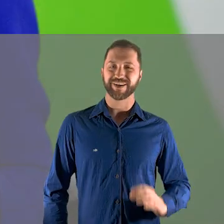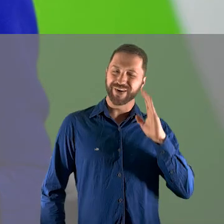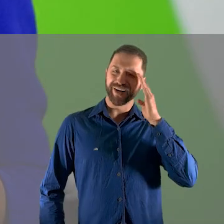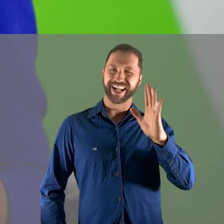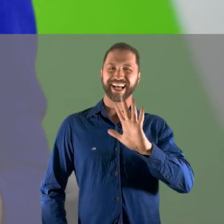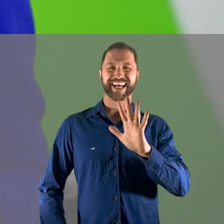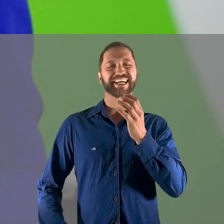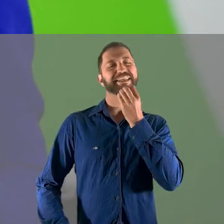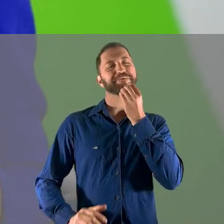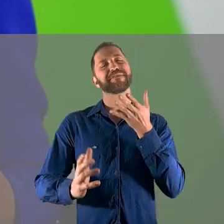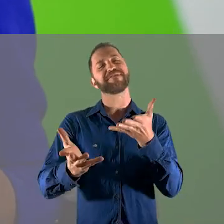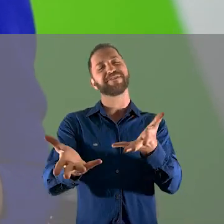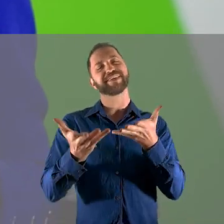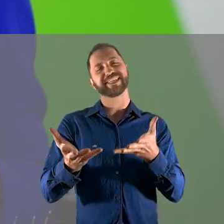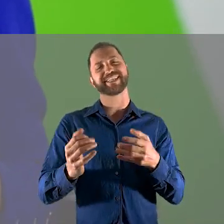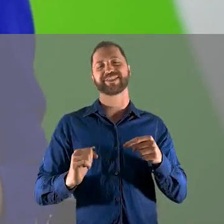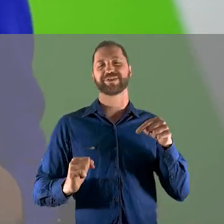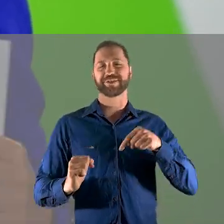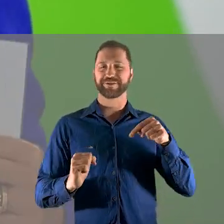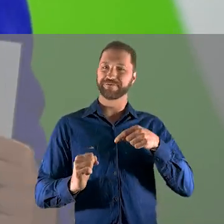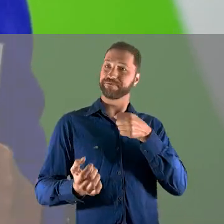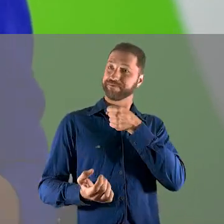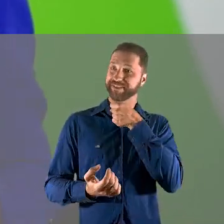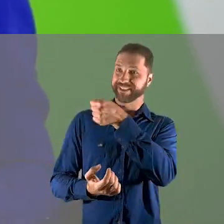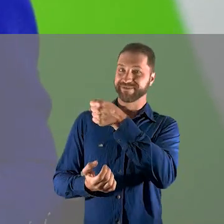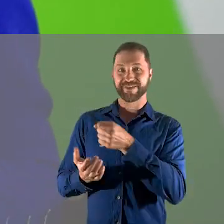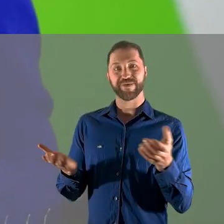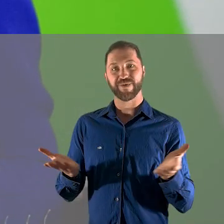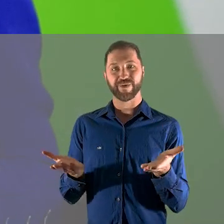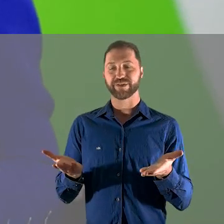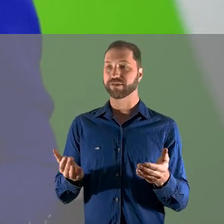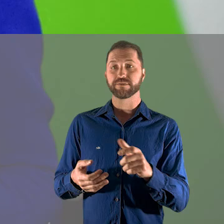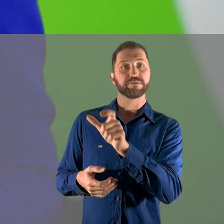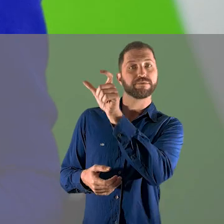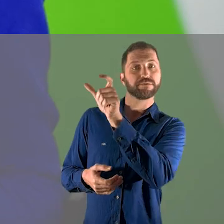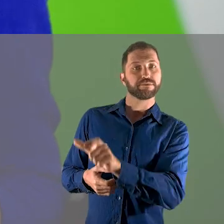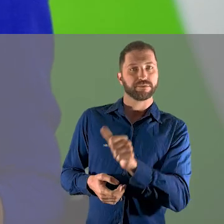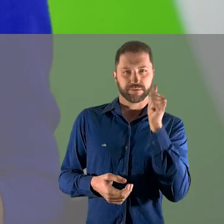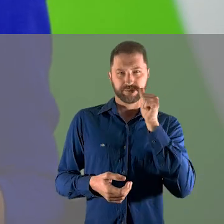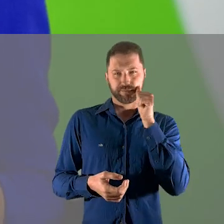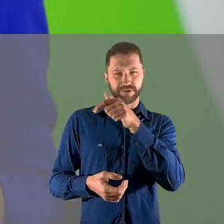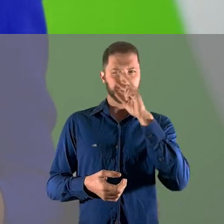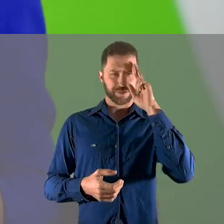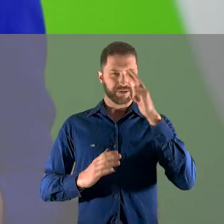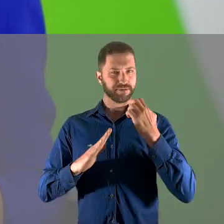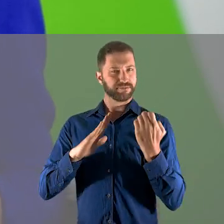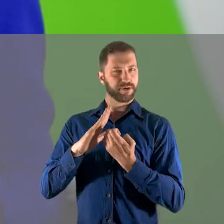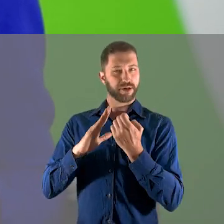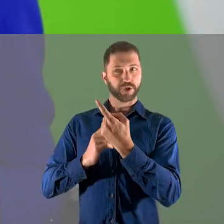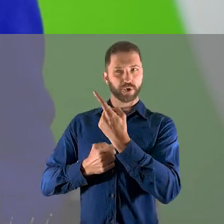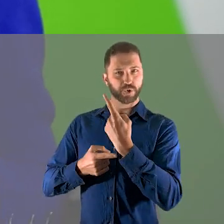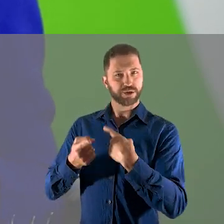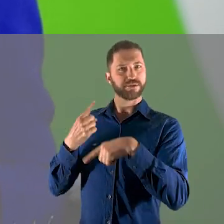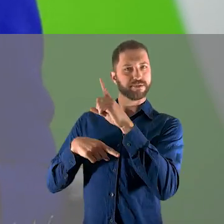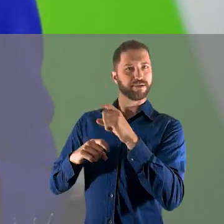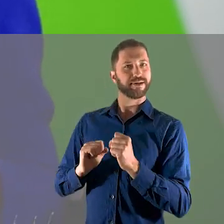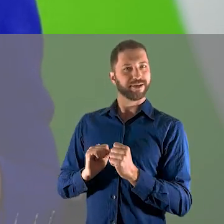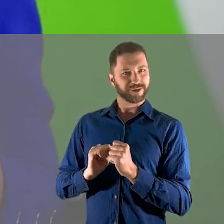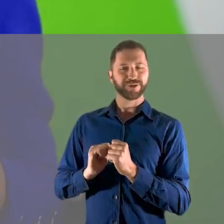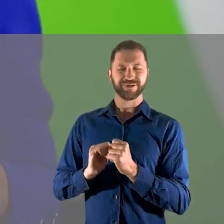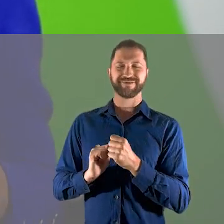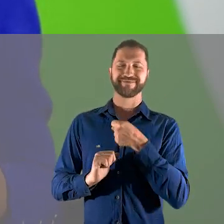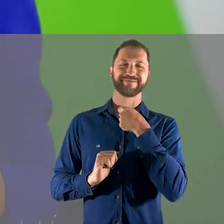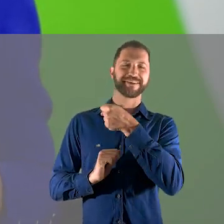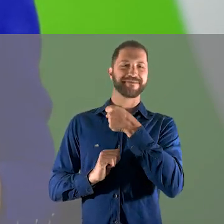Olá sejam muito bem-vindos ao nosso conexão social e a nossa convidada de hoje é uma empresária